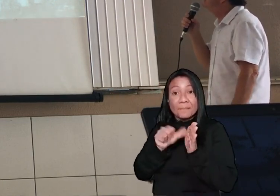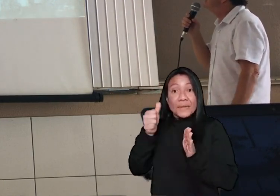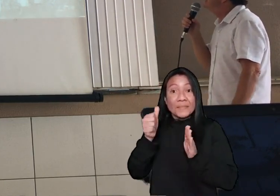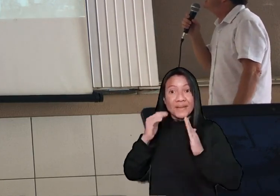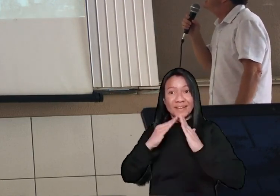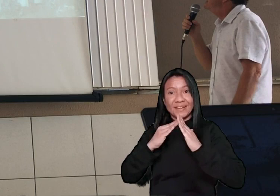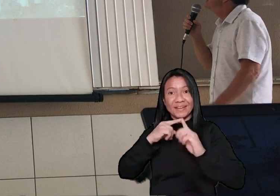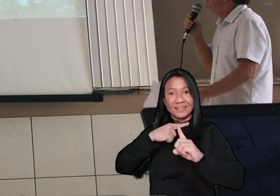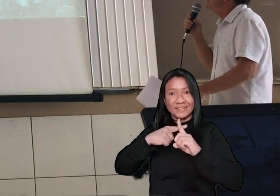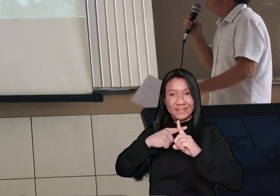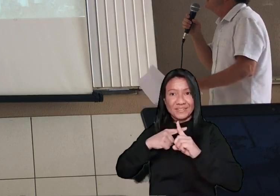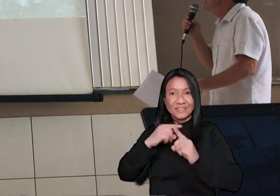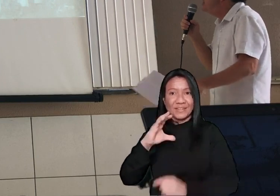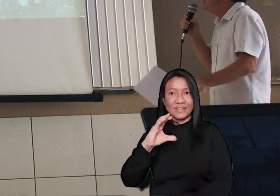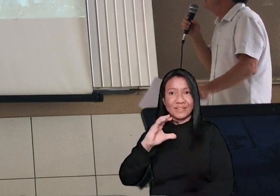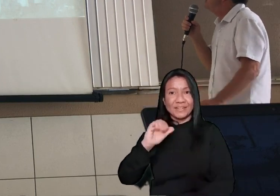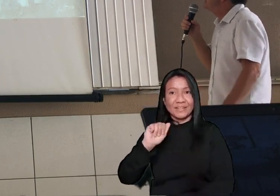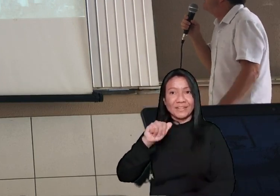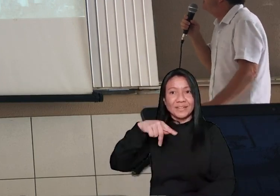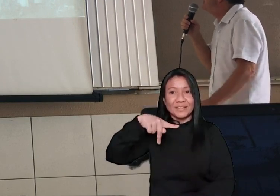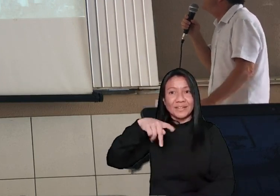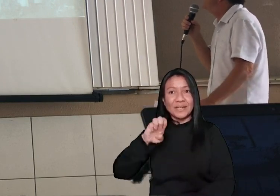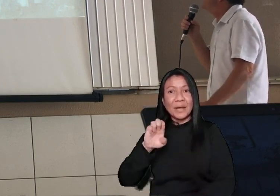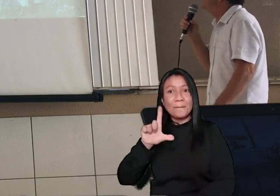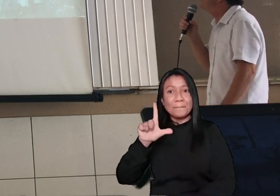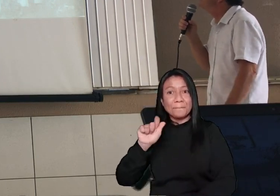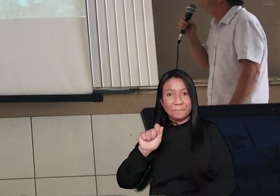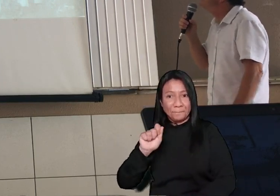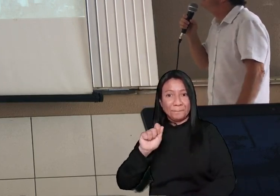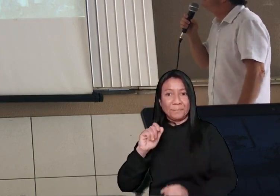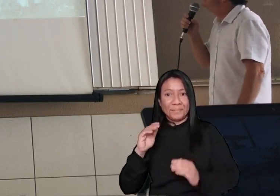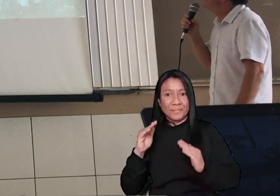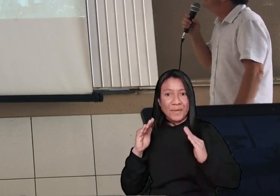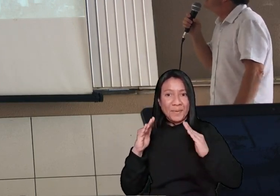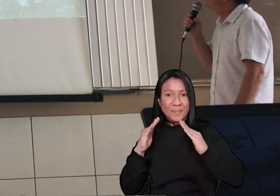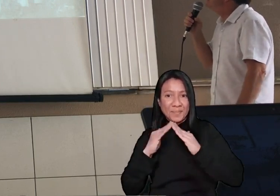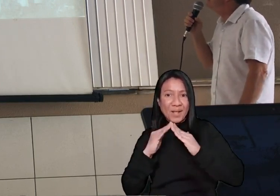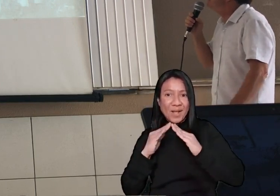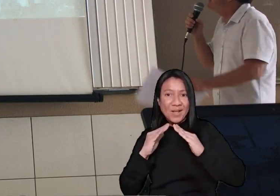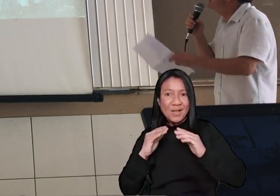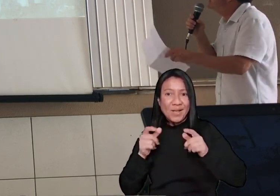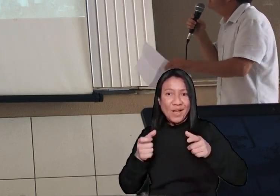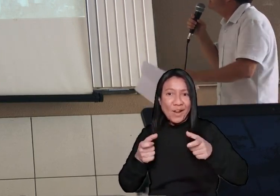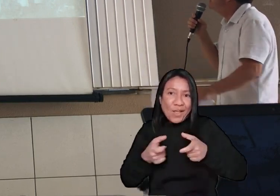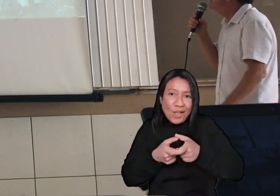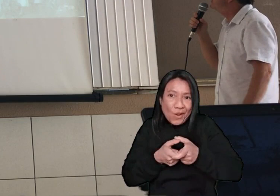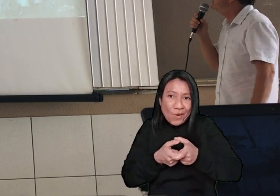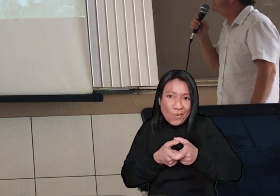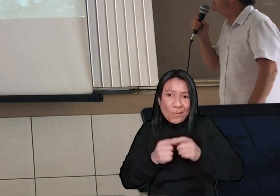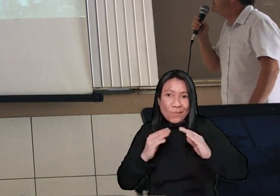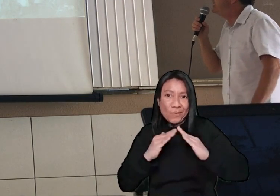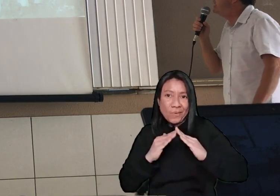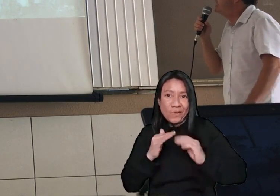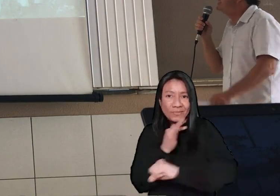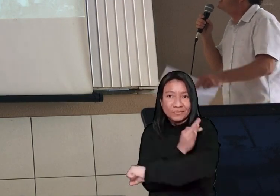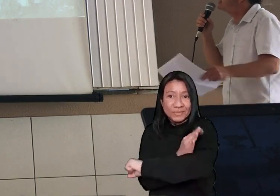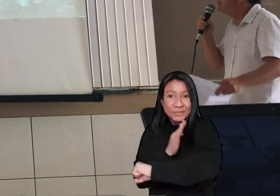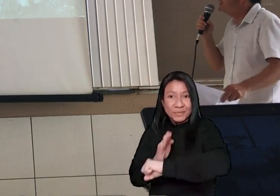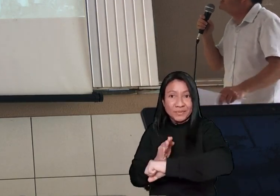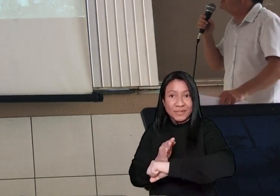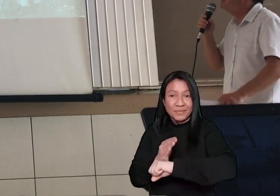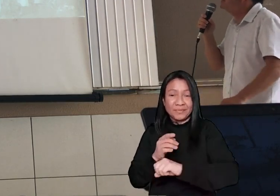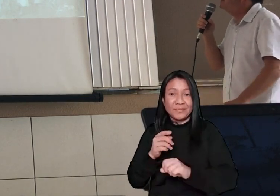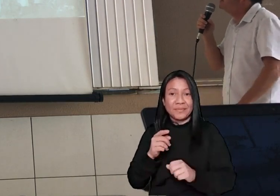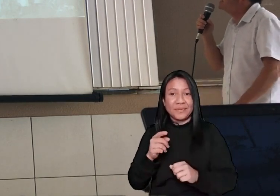aberta, um ranchinho, para dizer assim, né? E ali teve, em 1948, antes